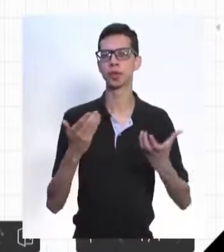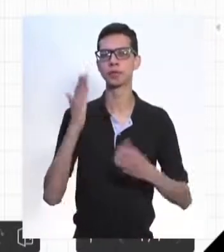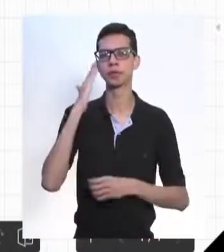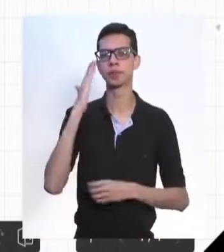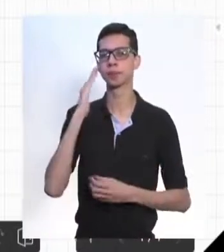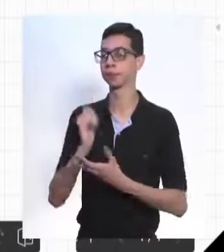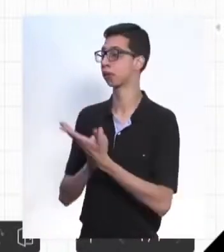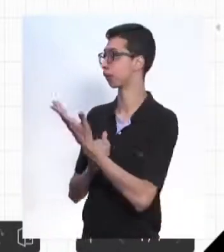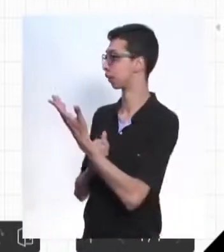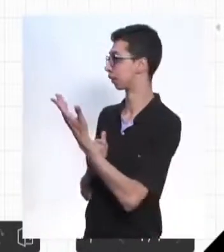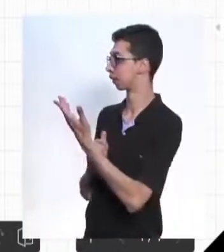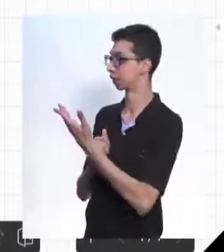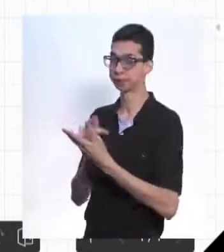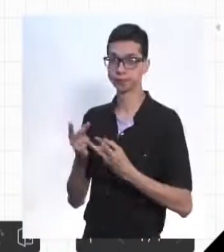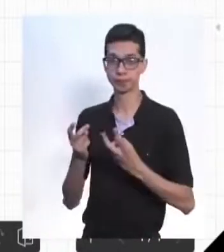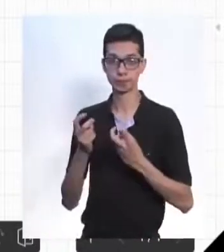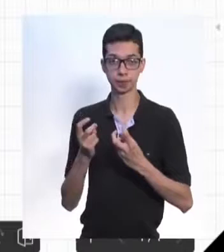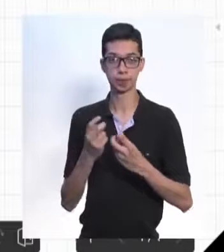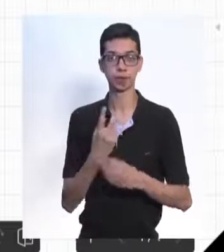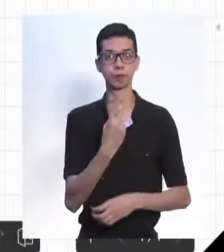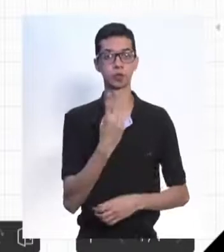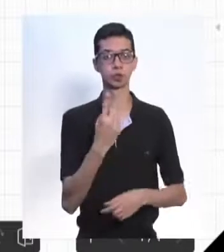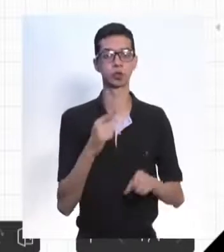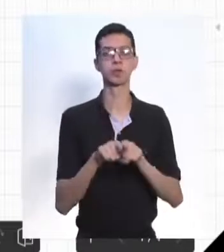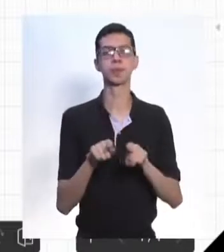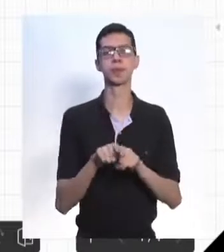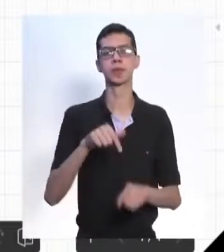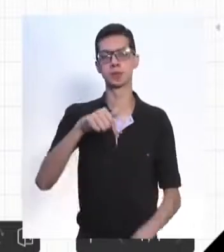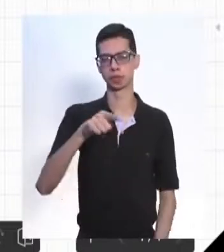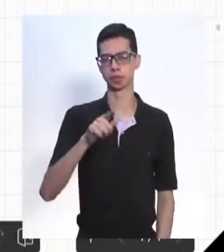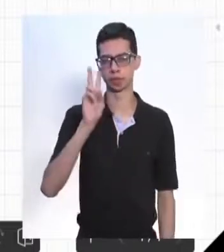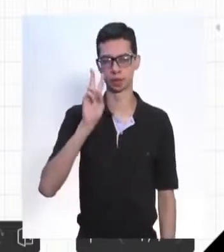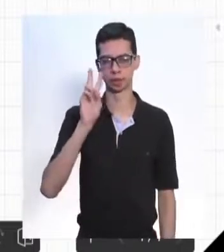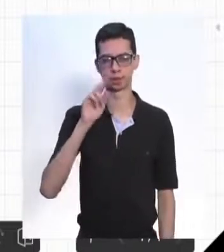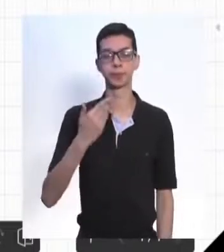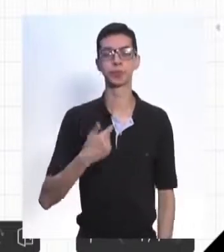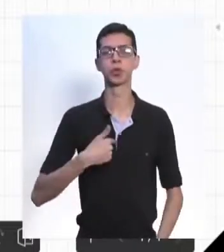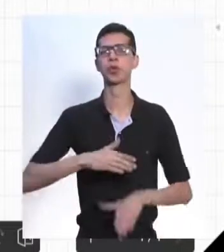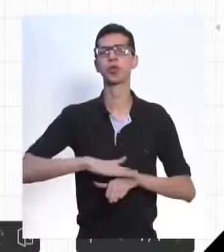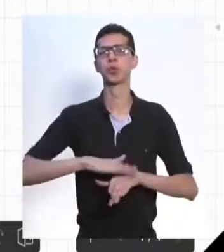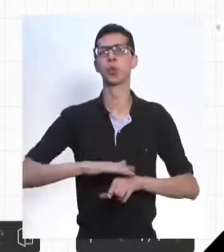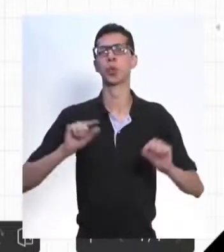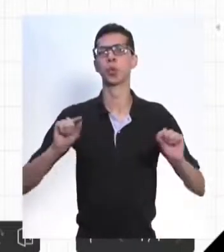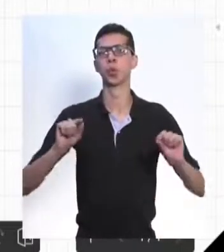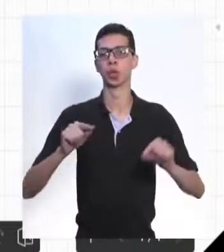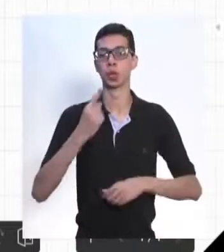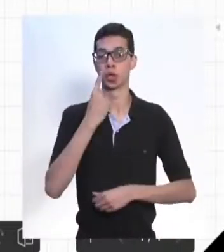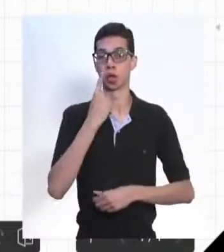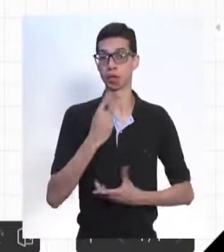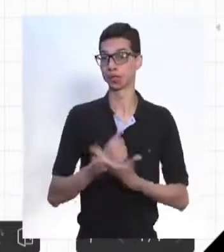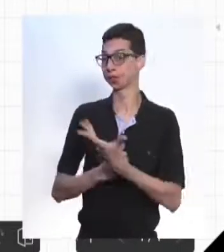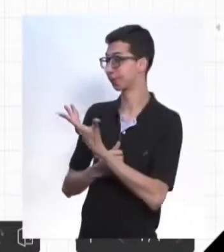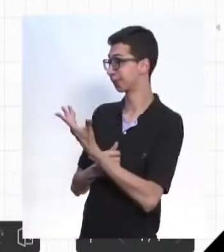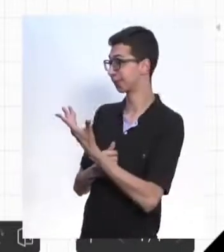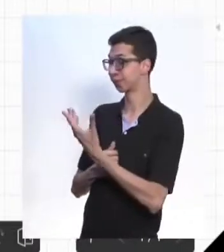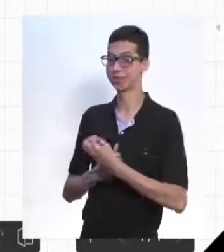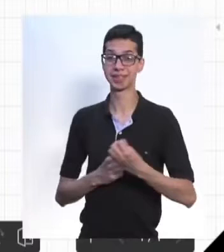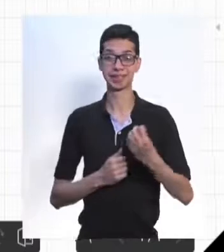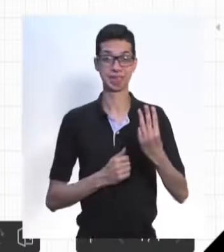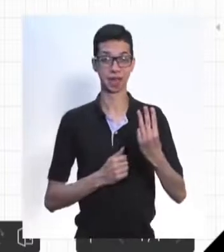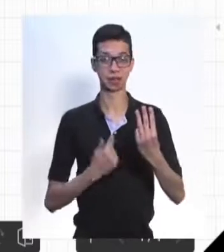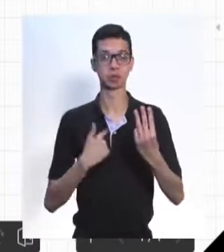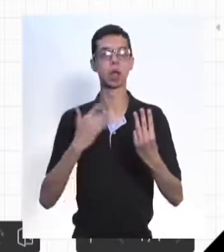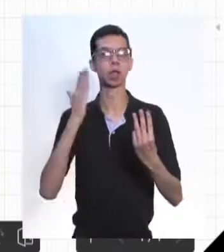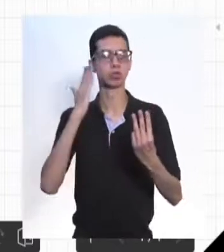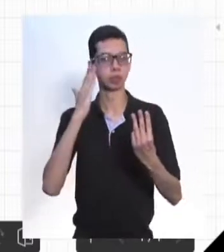que é do 21 e o 7, né? O 21 e o 7, o que eu faço? Aqui, ó, eu sei que é